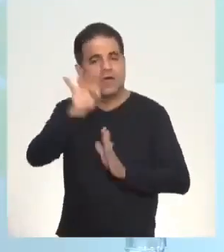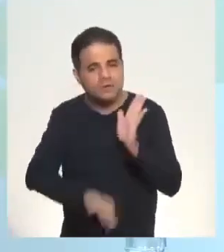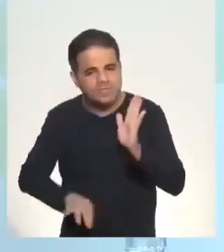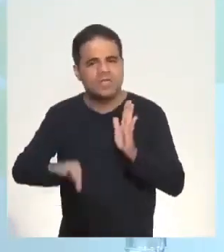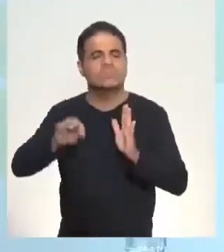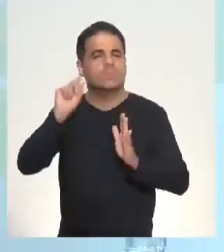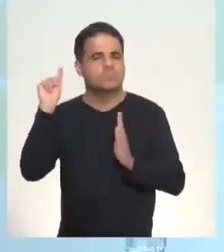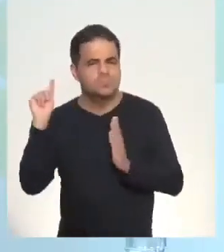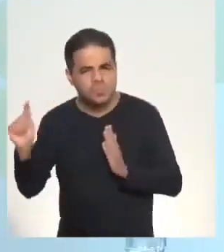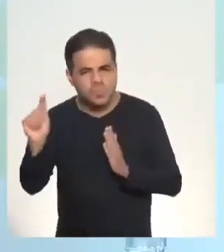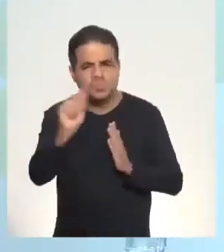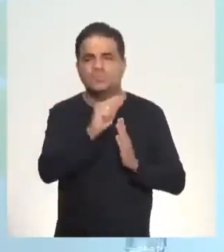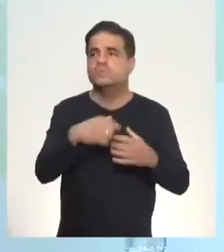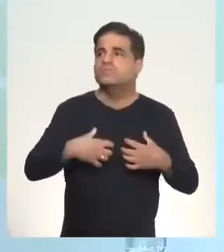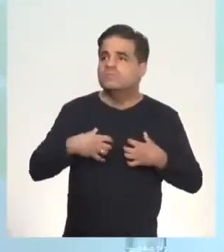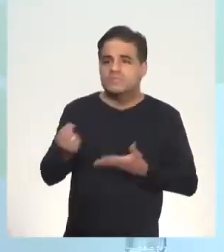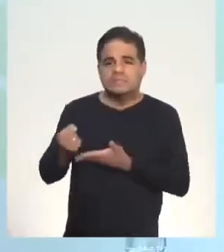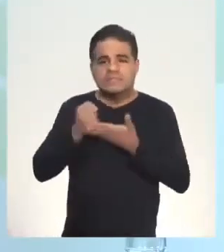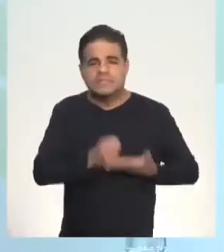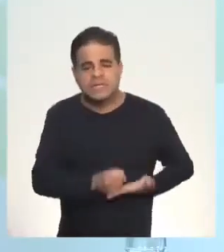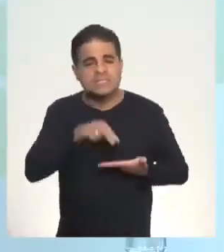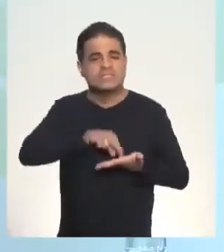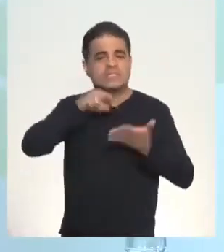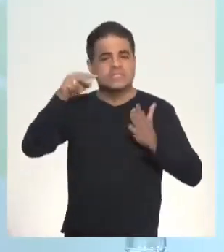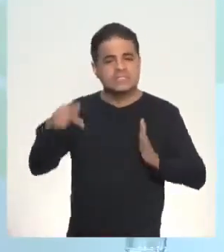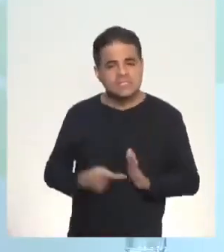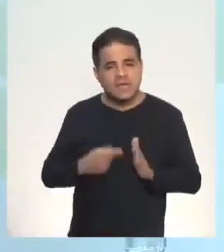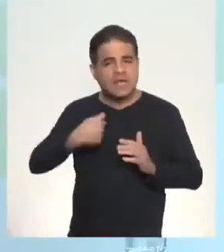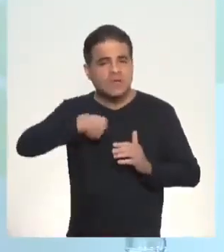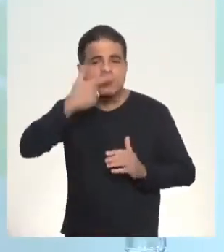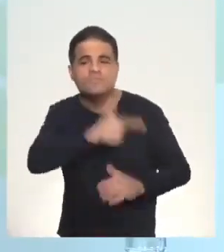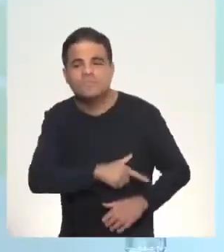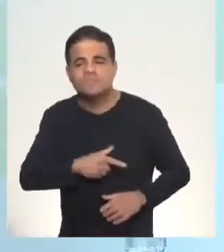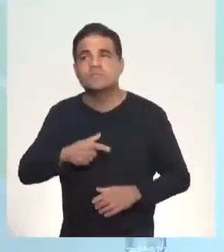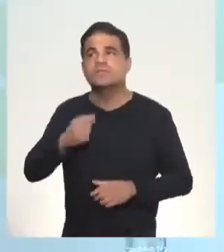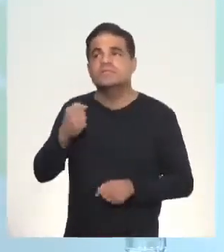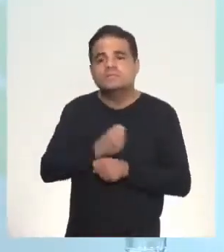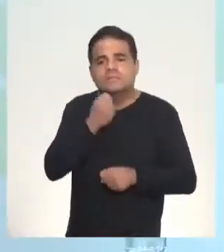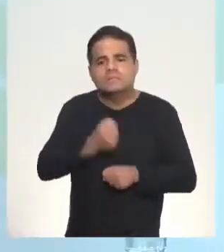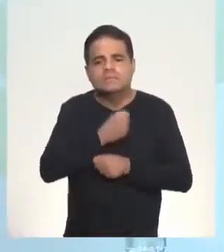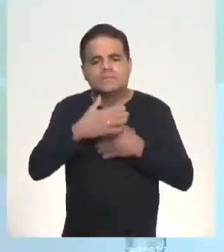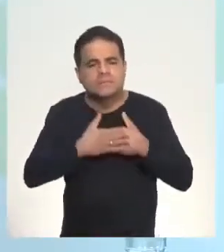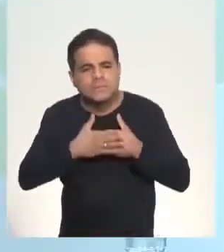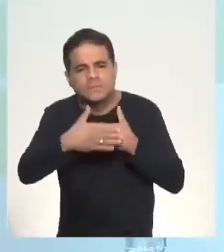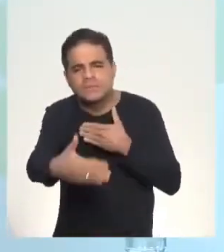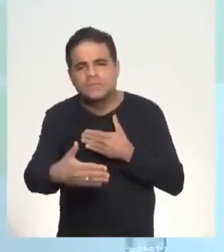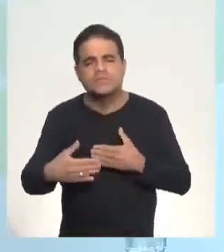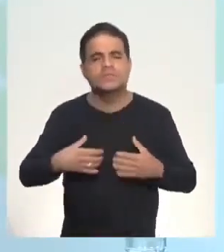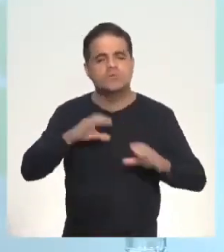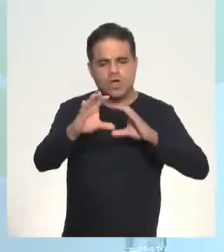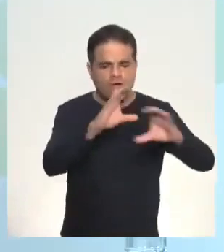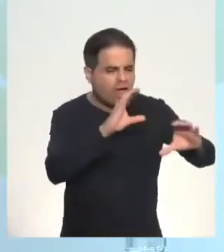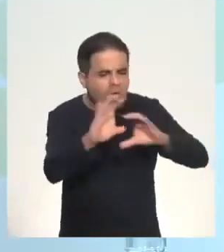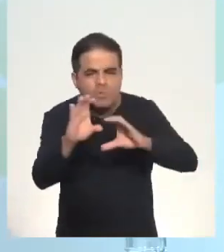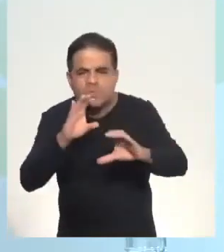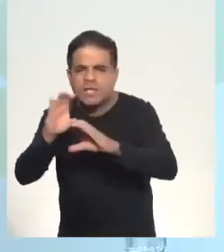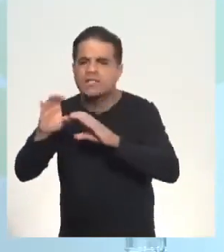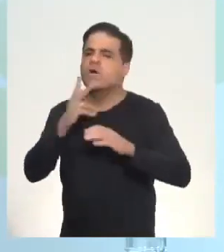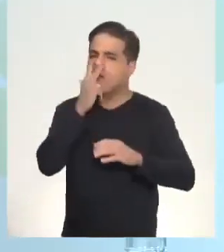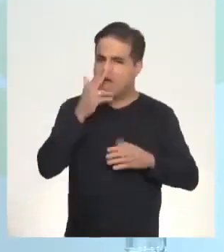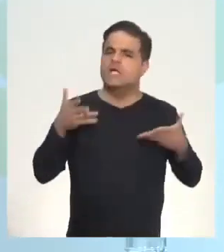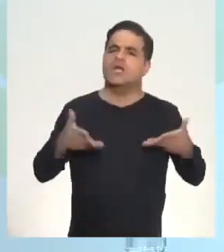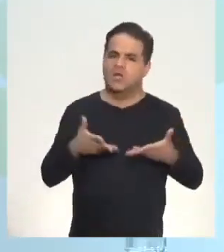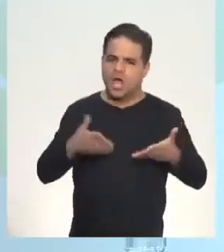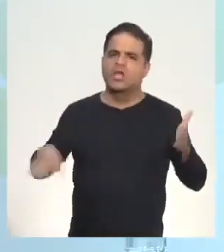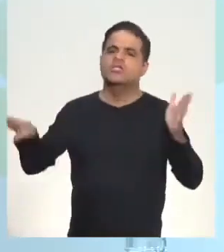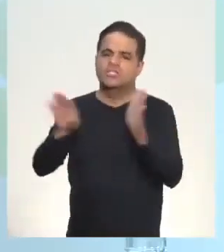contexto, daquilo que te traz significado. Como que eu consigo construir significado através da comunicação? Acho que agora a gente